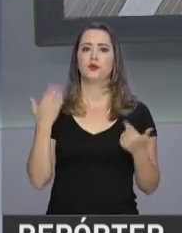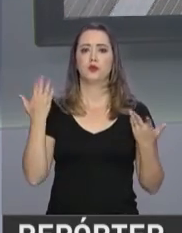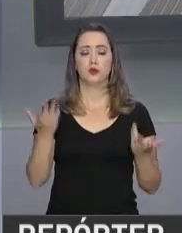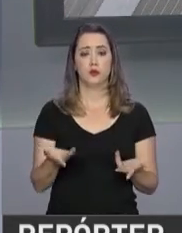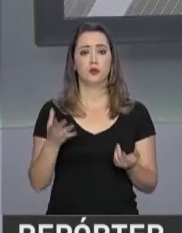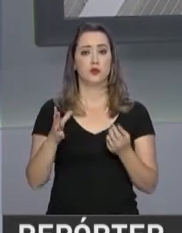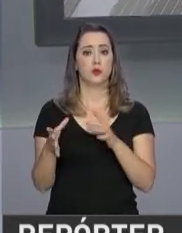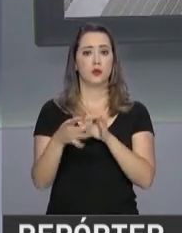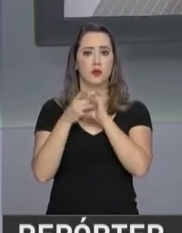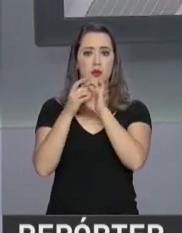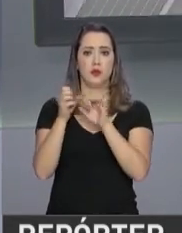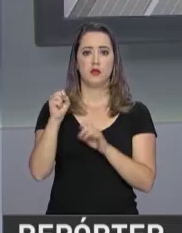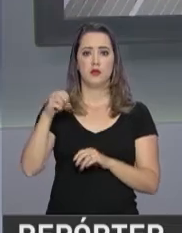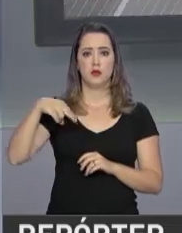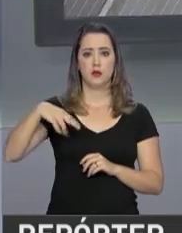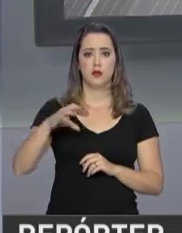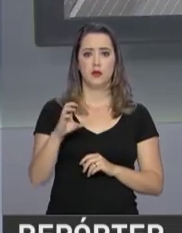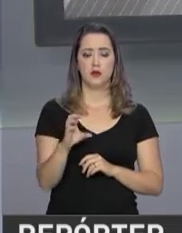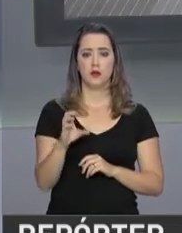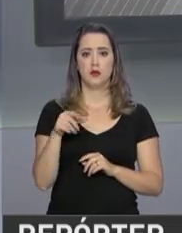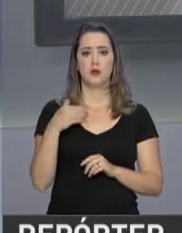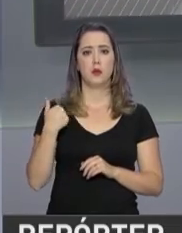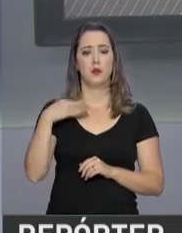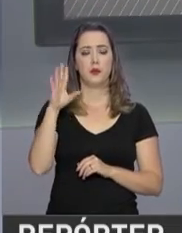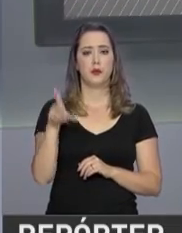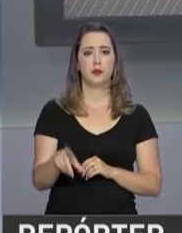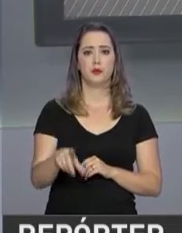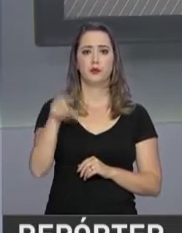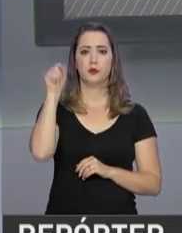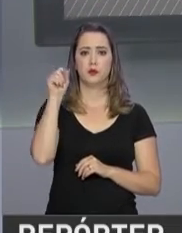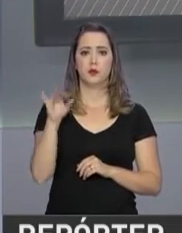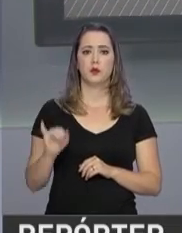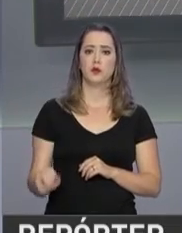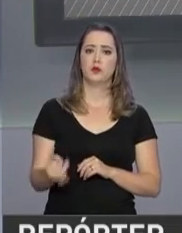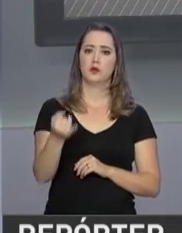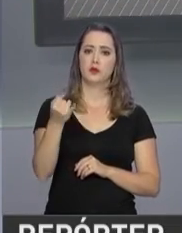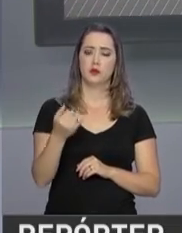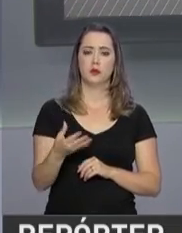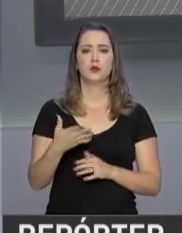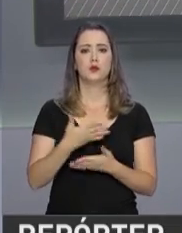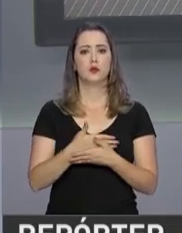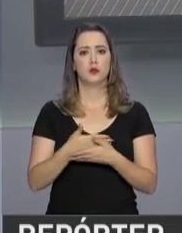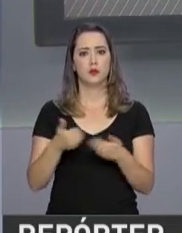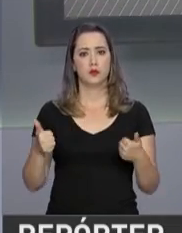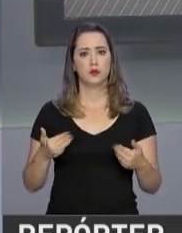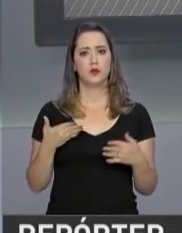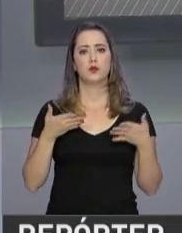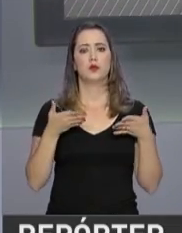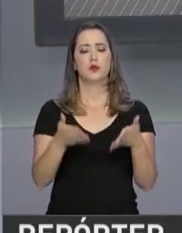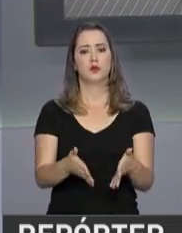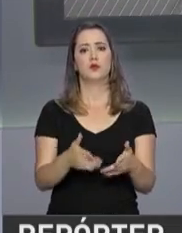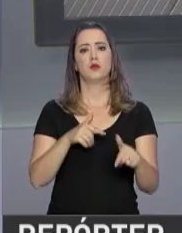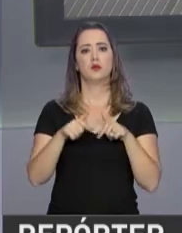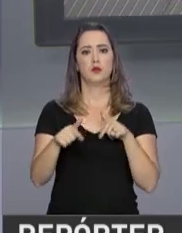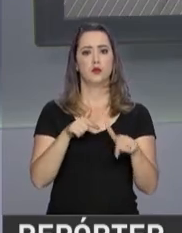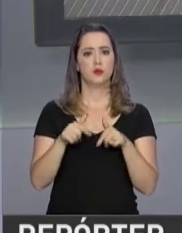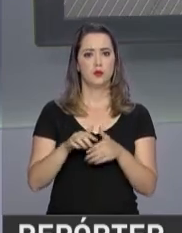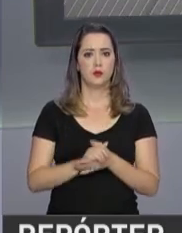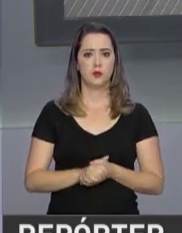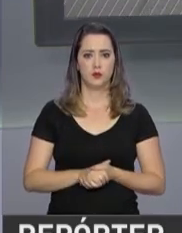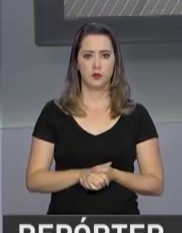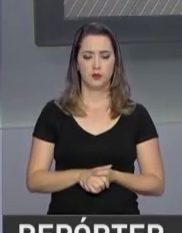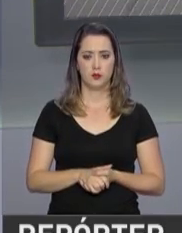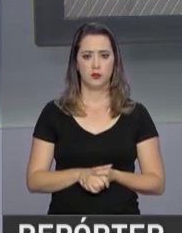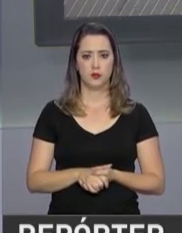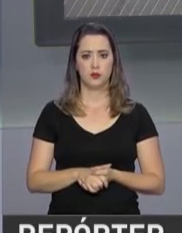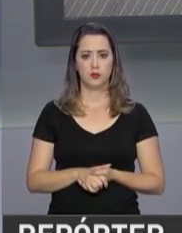e essa parceria com o senac traz mais uma opção para que elas tenham oportunidades de qualificação e acesso ao mercado de